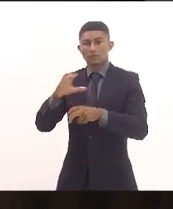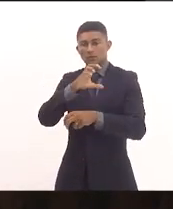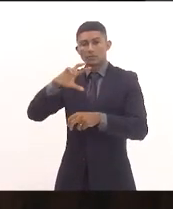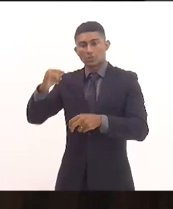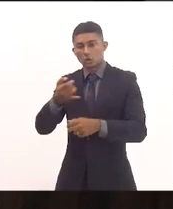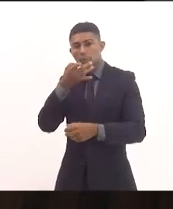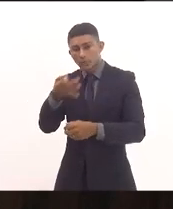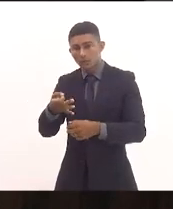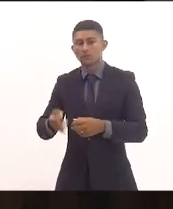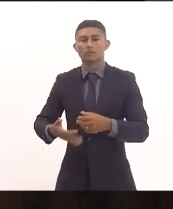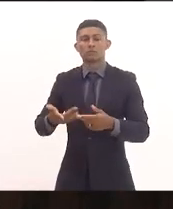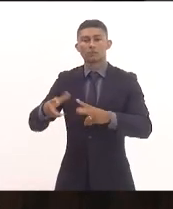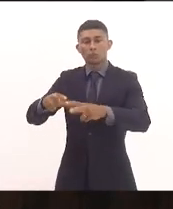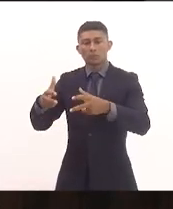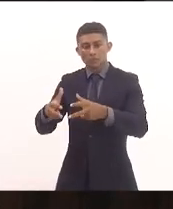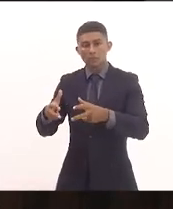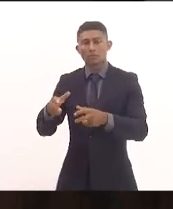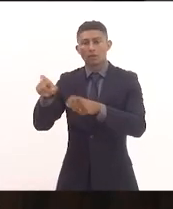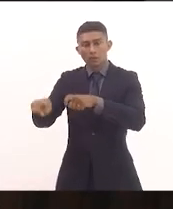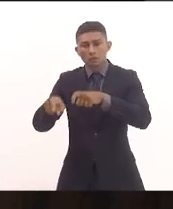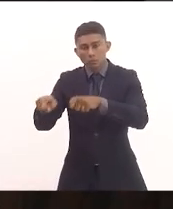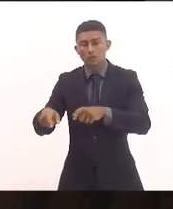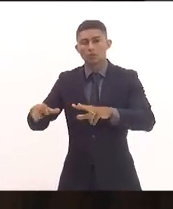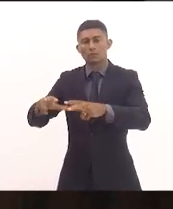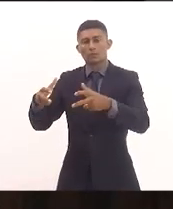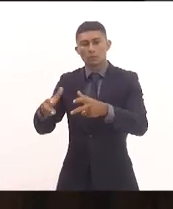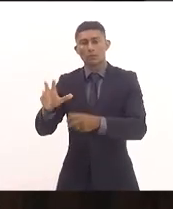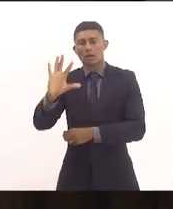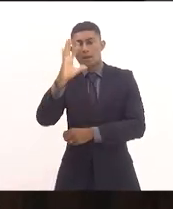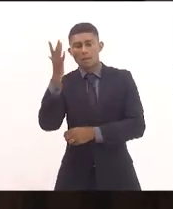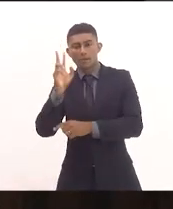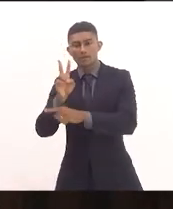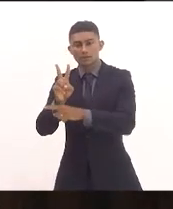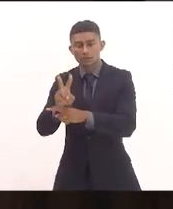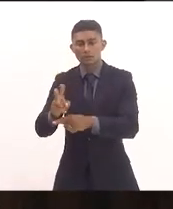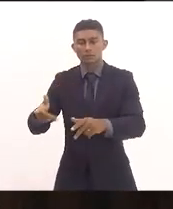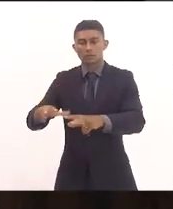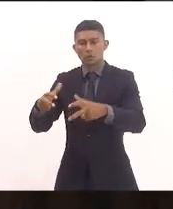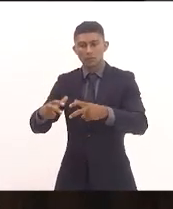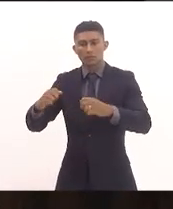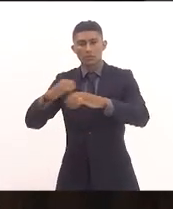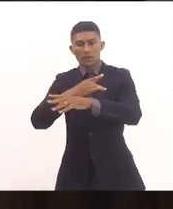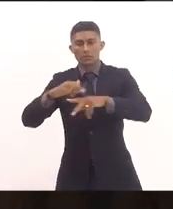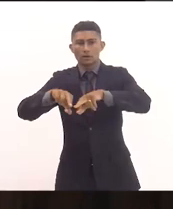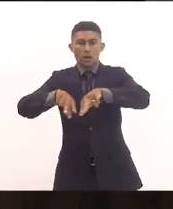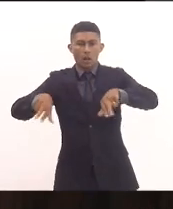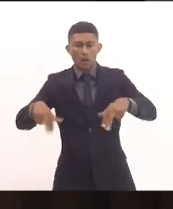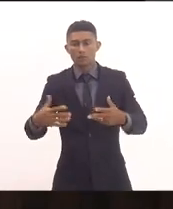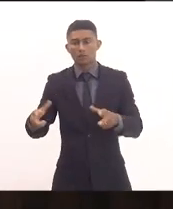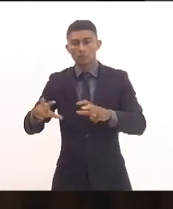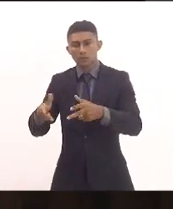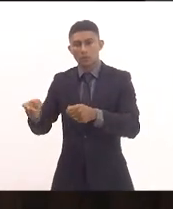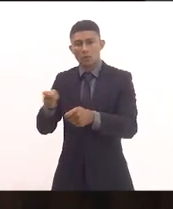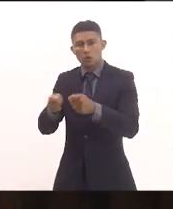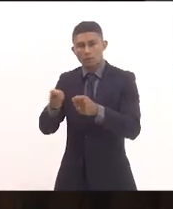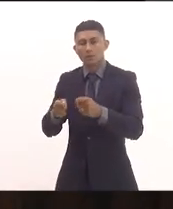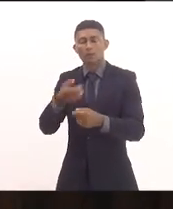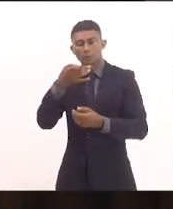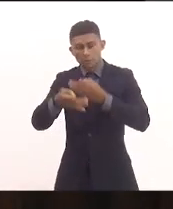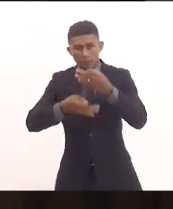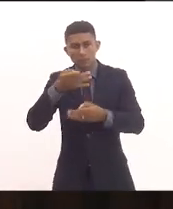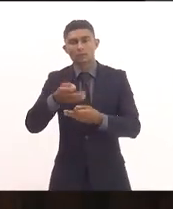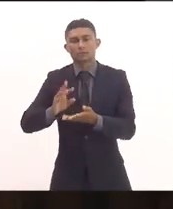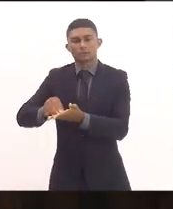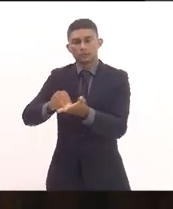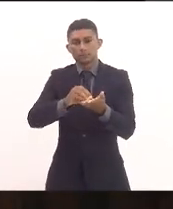Justiça, Agricultura, Defesa do Meio Ambiente, Segurança Alimentar, Ciência e Tecnologia, Assuntos Municipais, Economia e Orçamento.